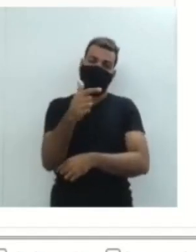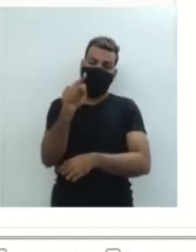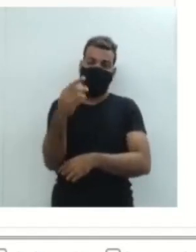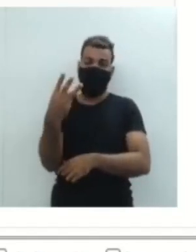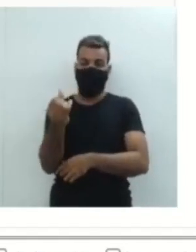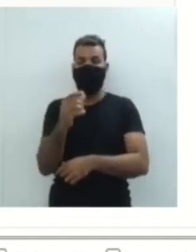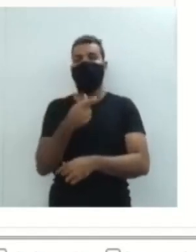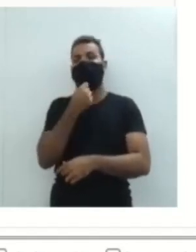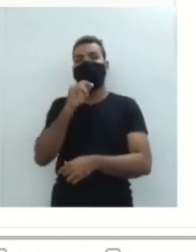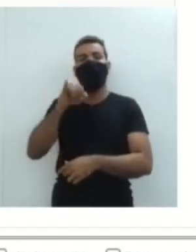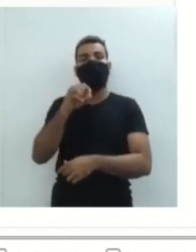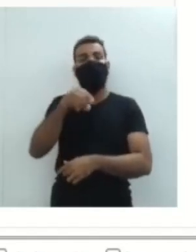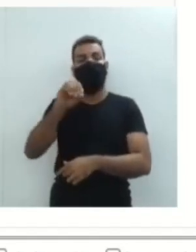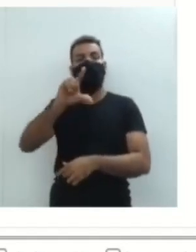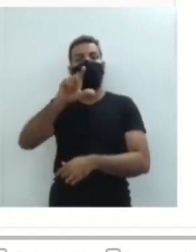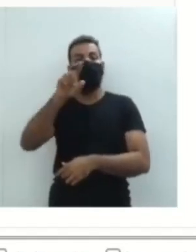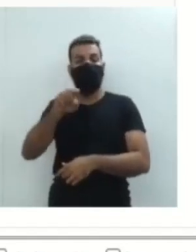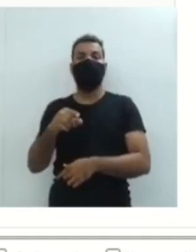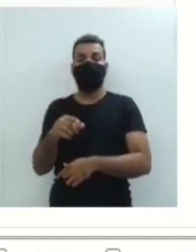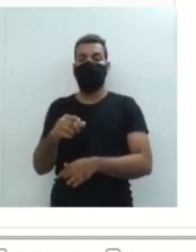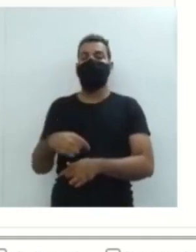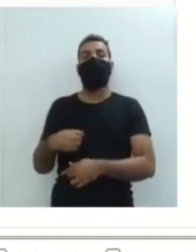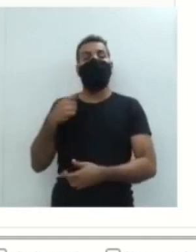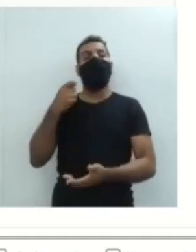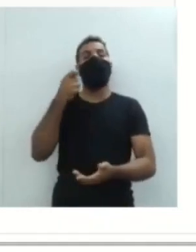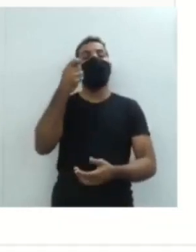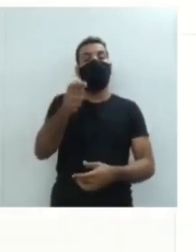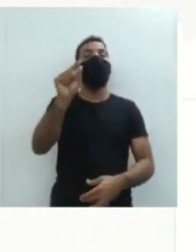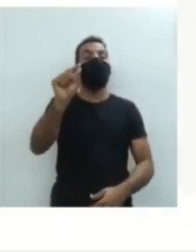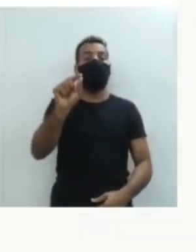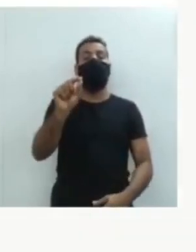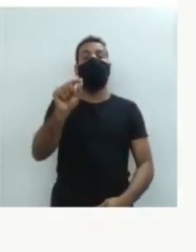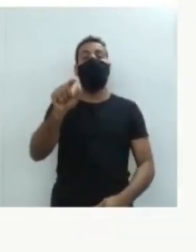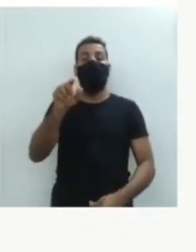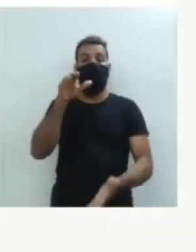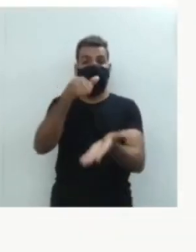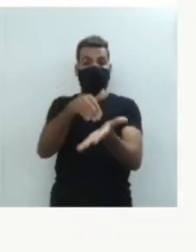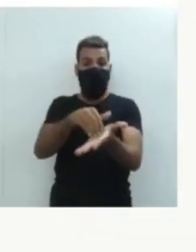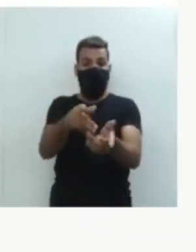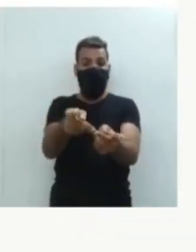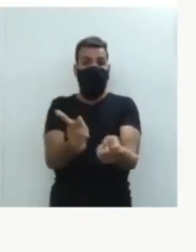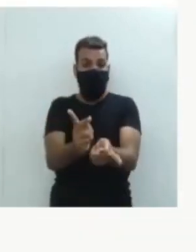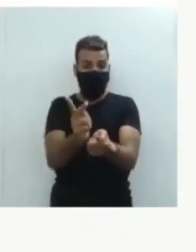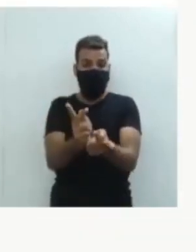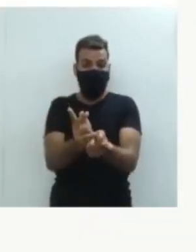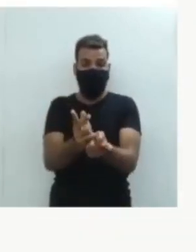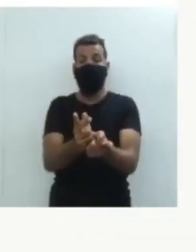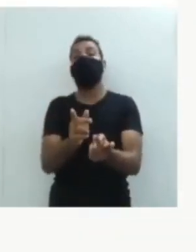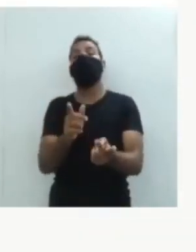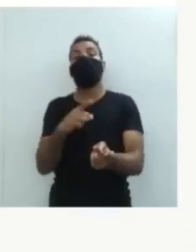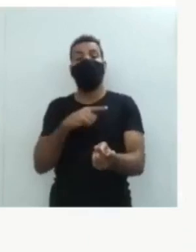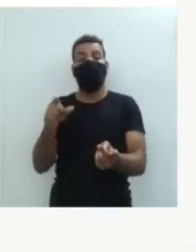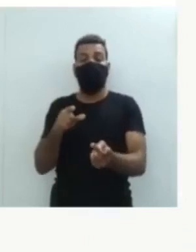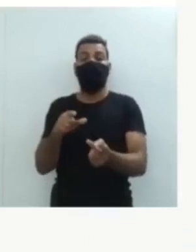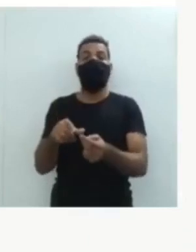João Luiz é o valor que eu passei para o método final prato aonde eu tenho aqui